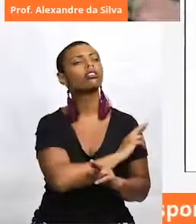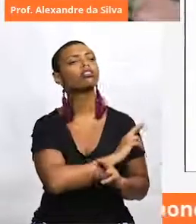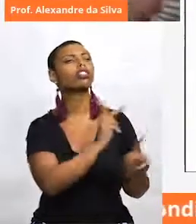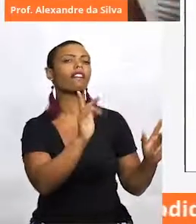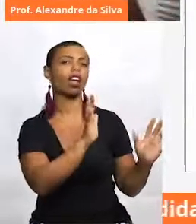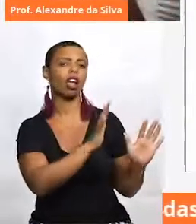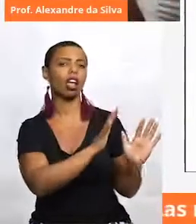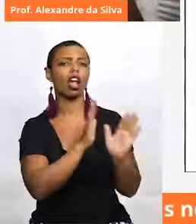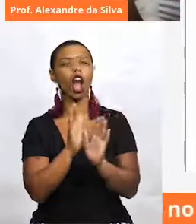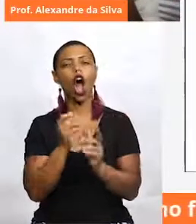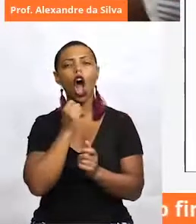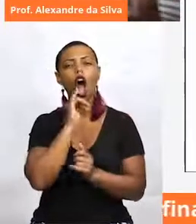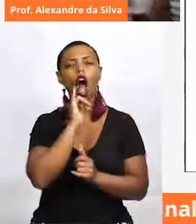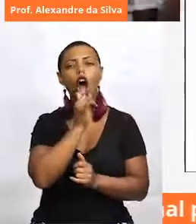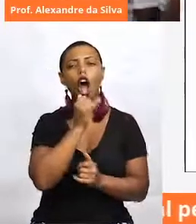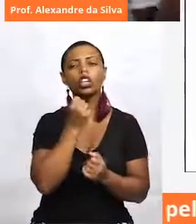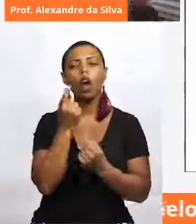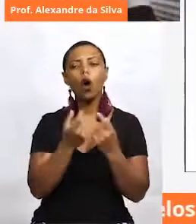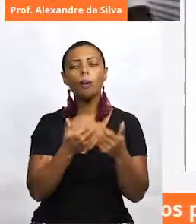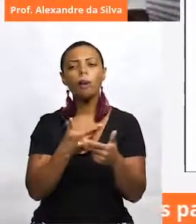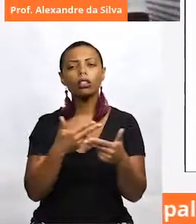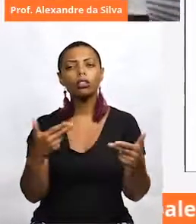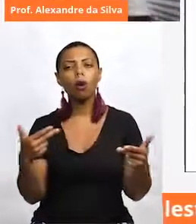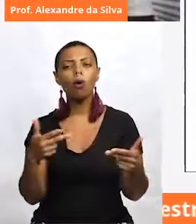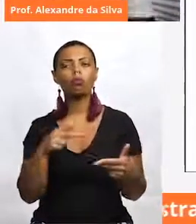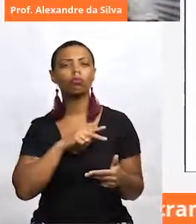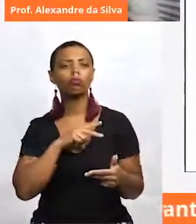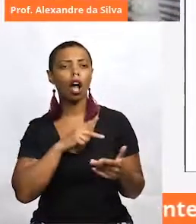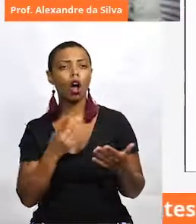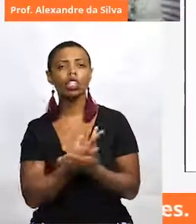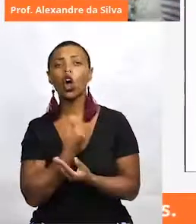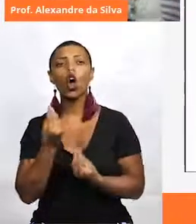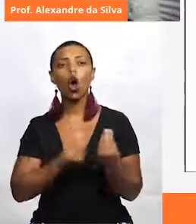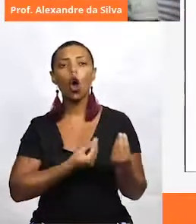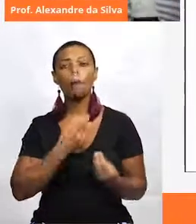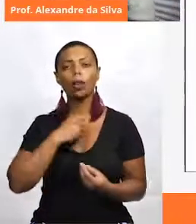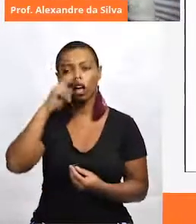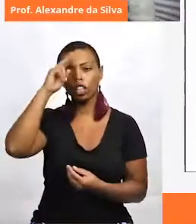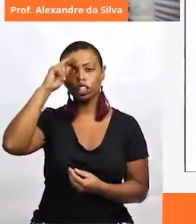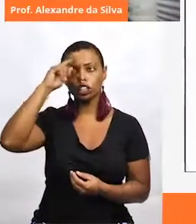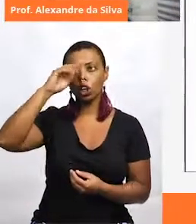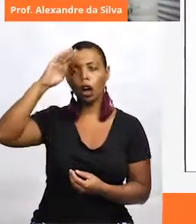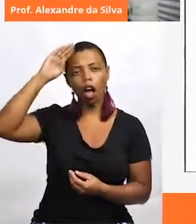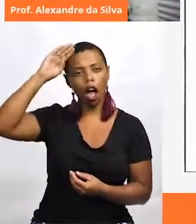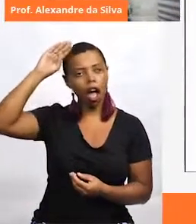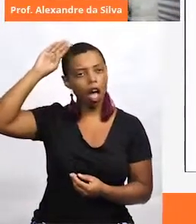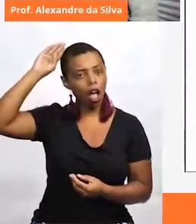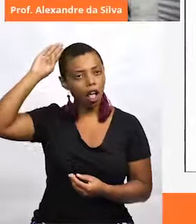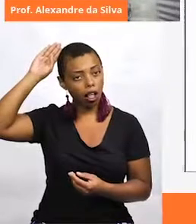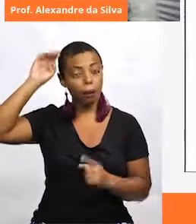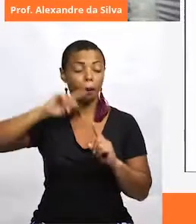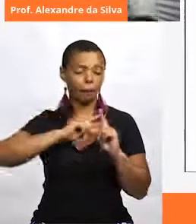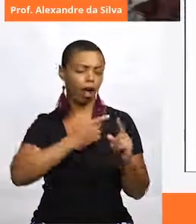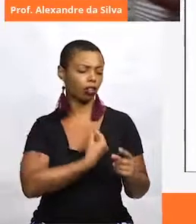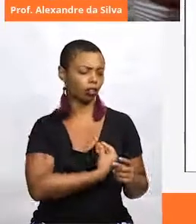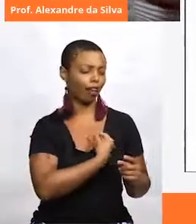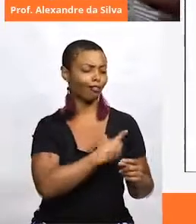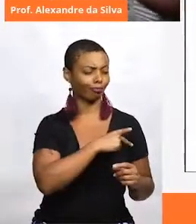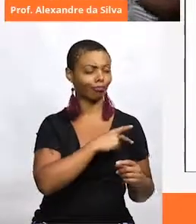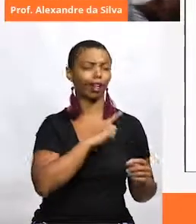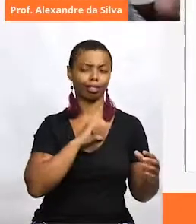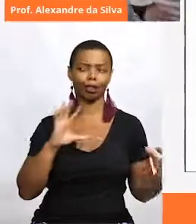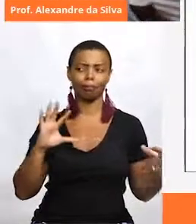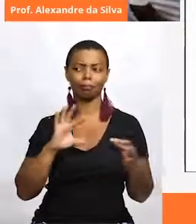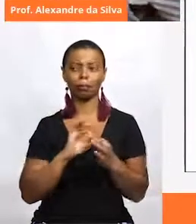algumas particularidades para falar dessa trajetória acadêmica que não fica separada da vida pessoal também. Né? Então, começa